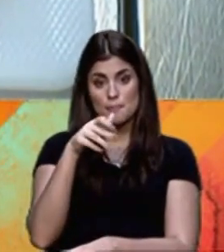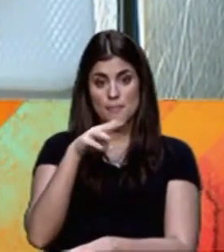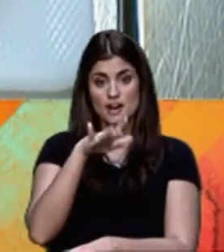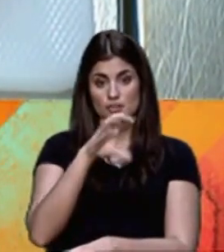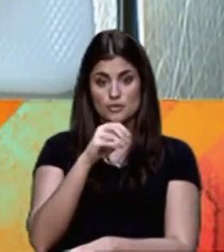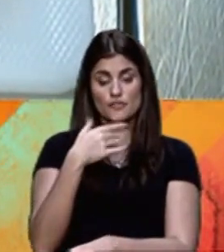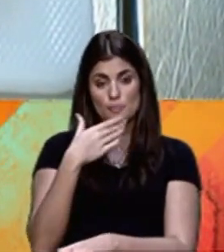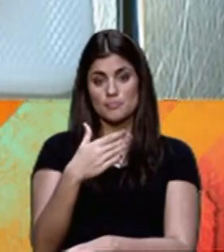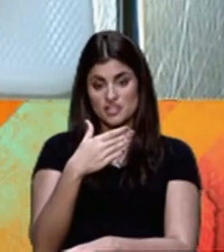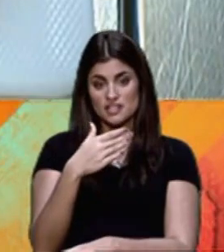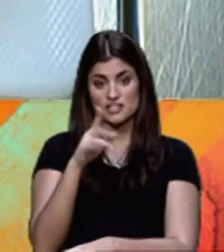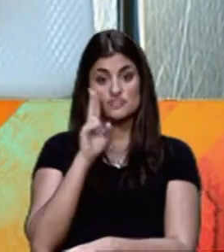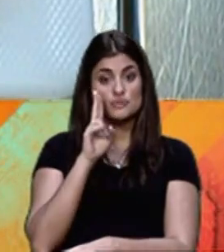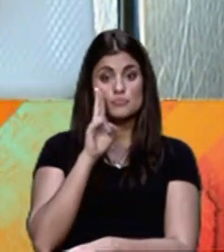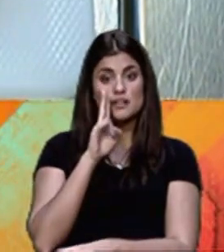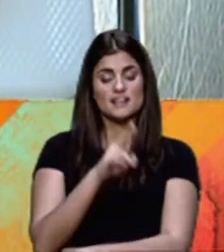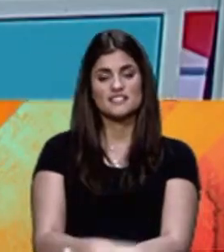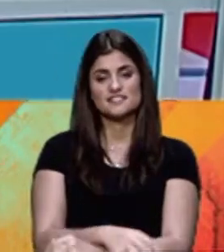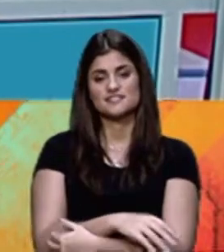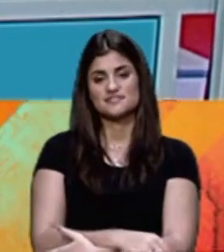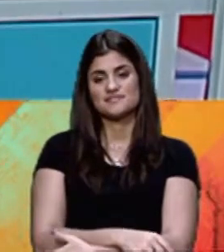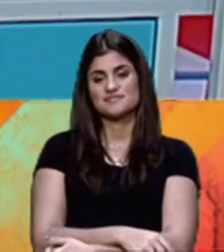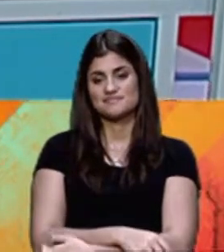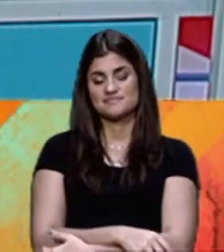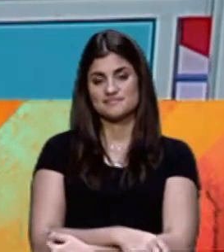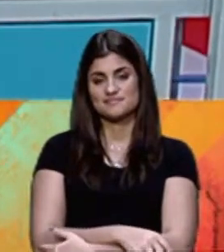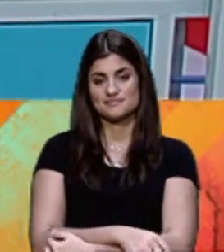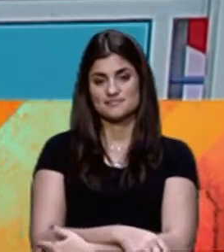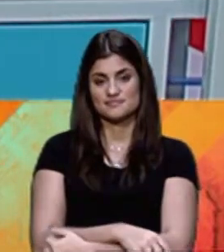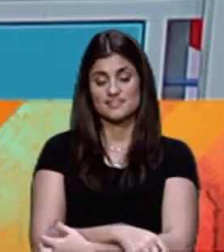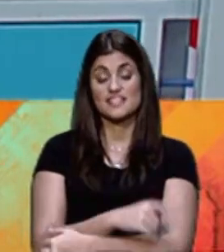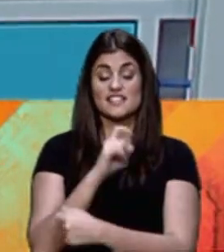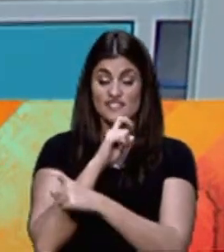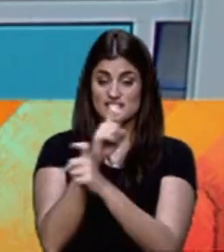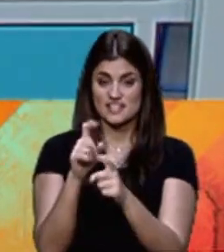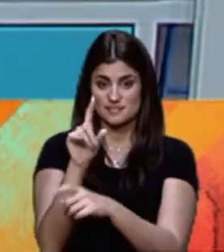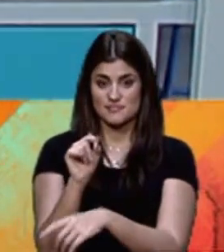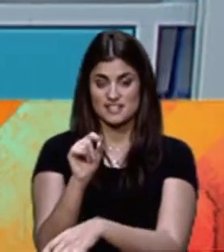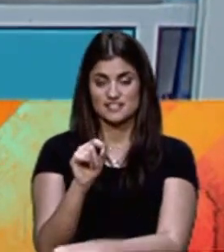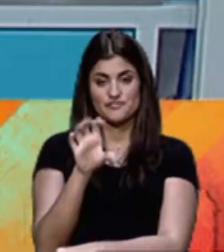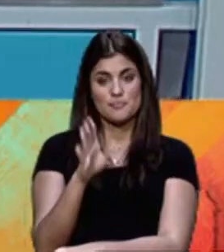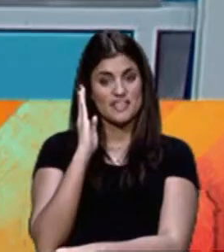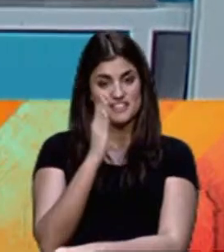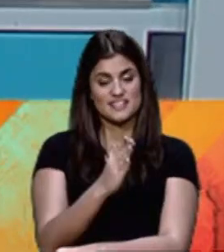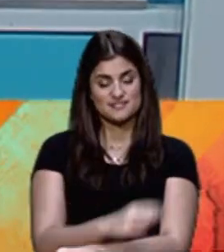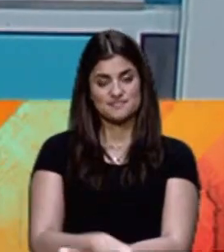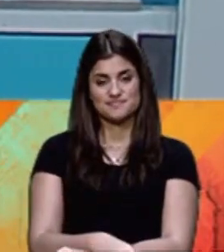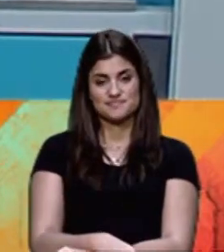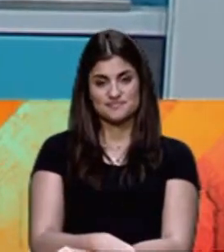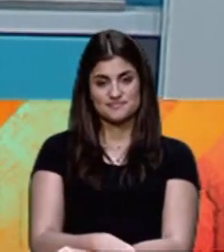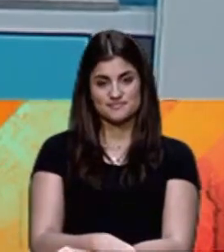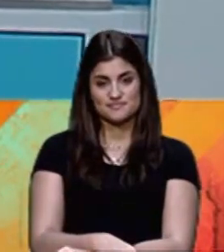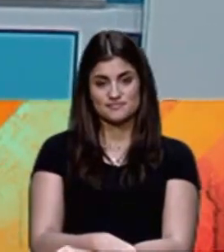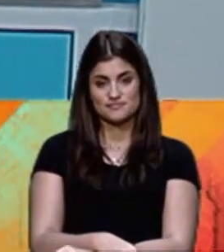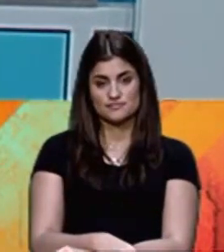disse, olha, eu vou-lhe pedir desculpa. Sim, e informá-la. É outra coisa, não é? Uma, diretamente. Uma faca que corte bem. É.